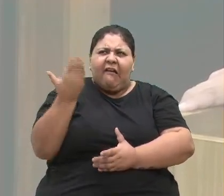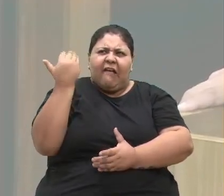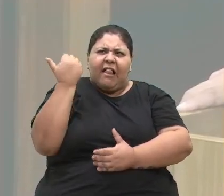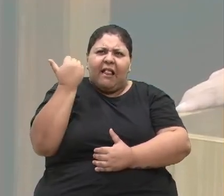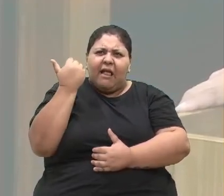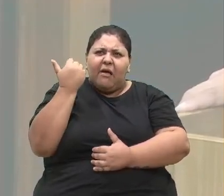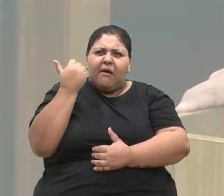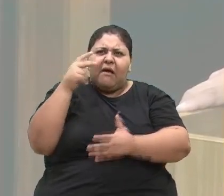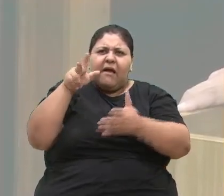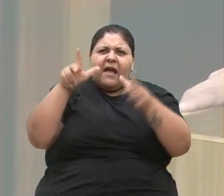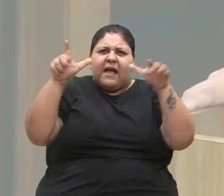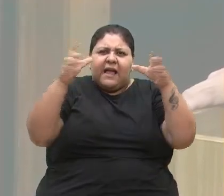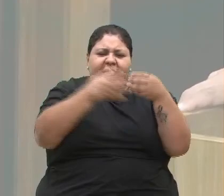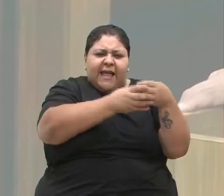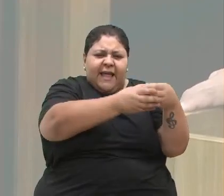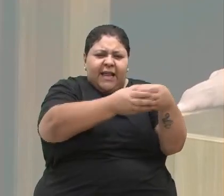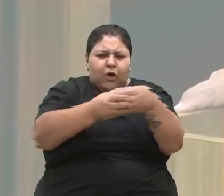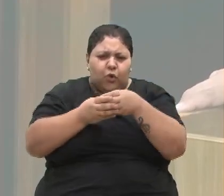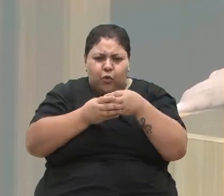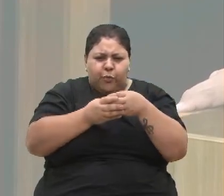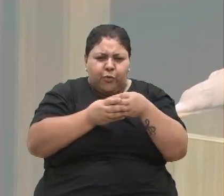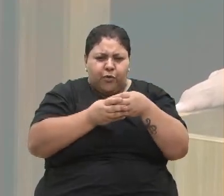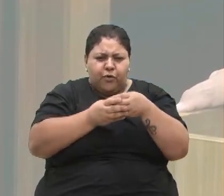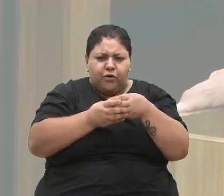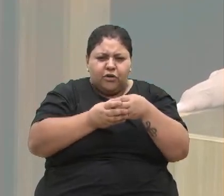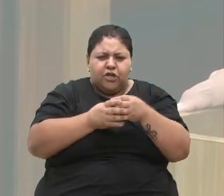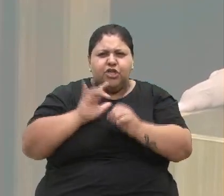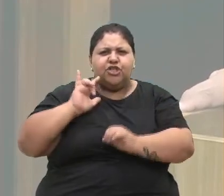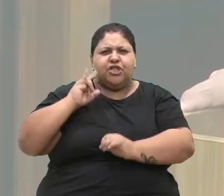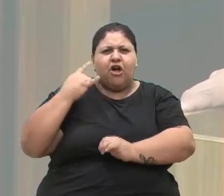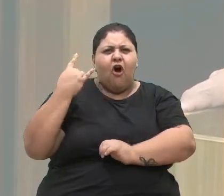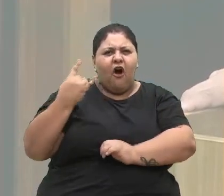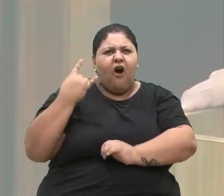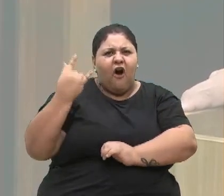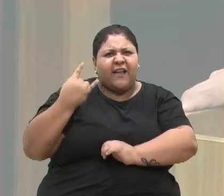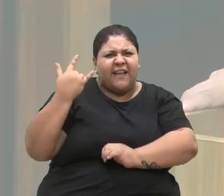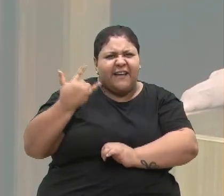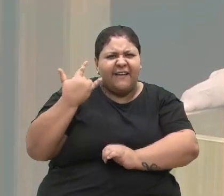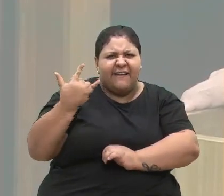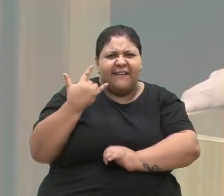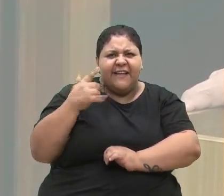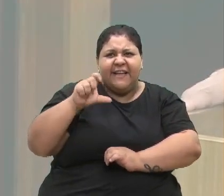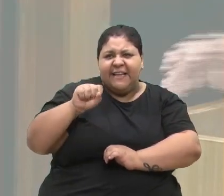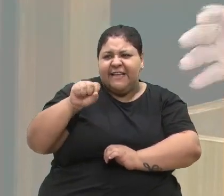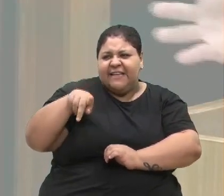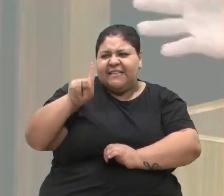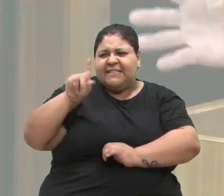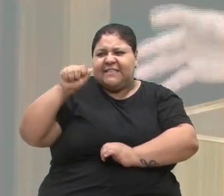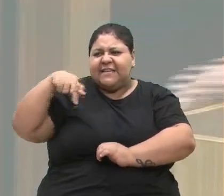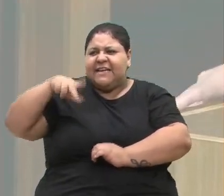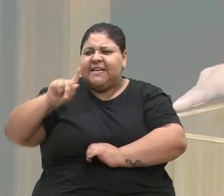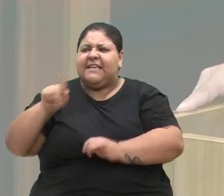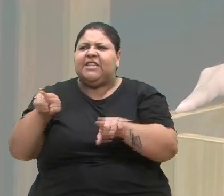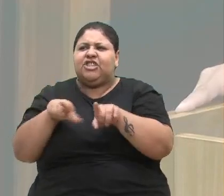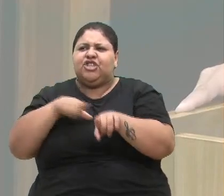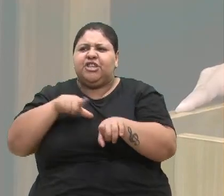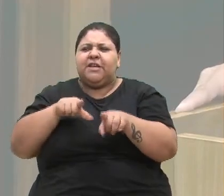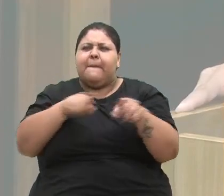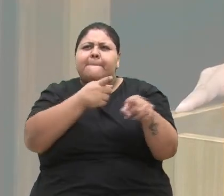Logo vamos ter que achar um apelido, uma forma de chamar esse menino, esse garoto aí, mais fácil,